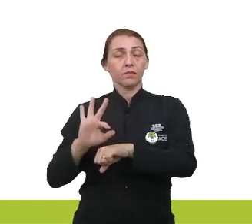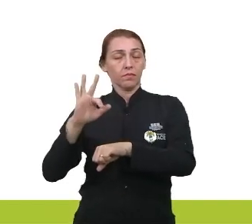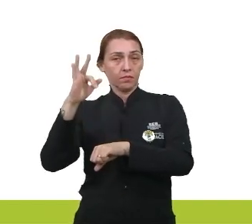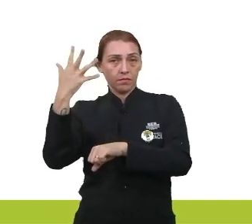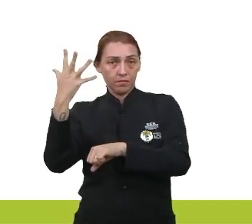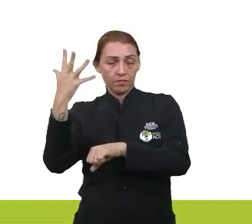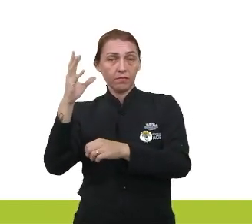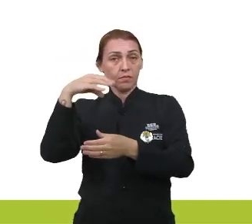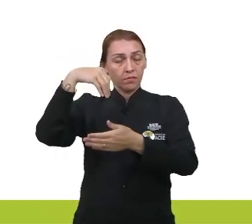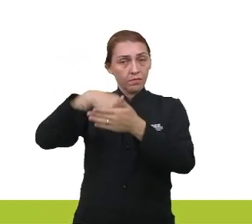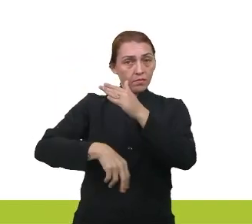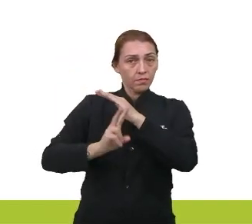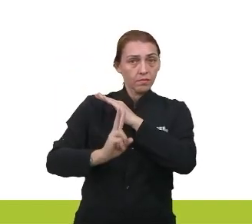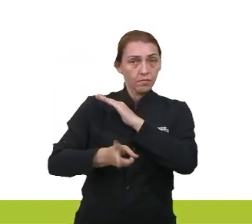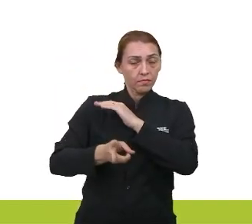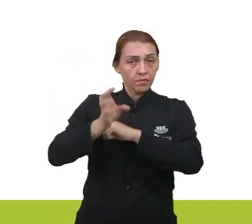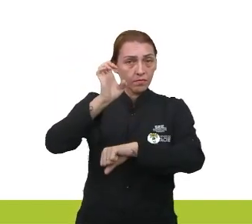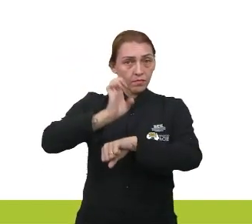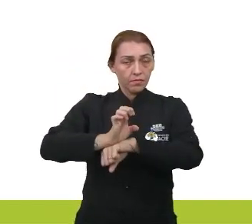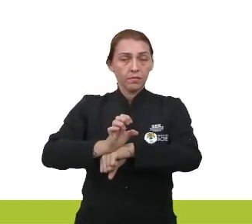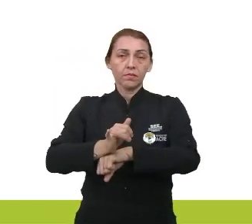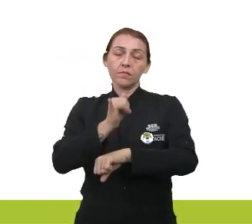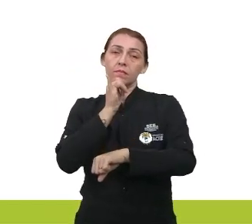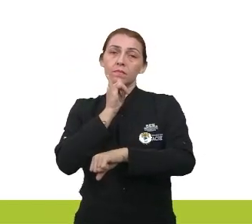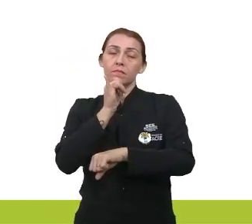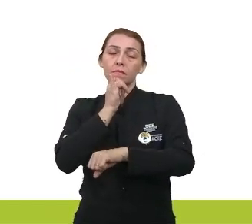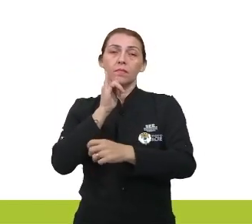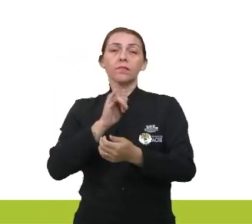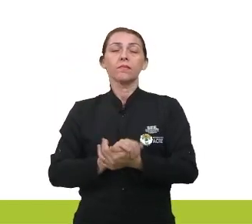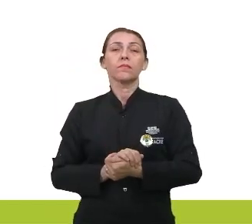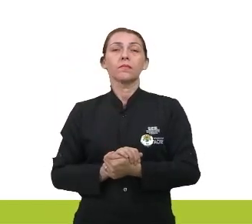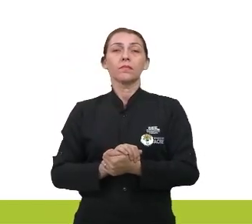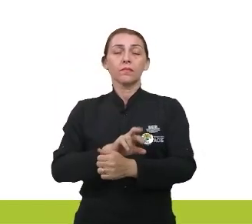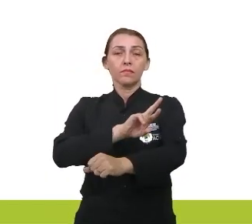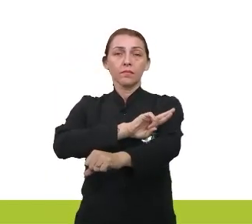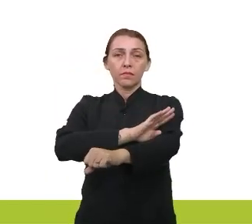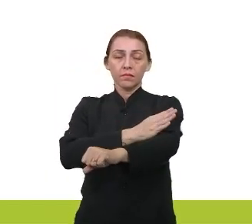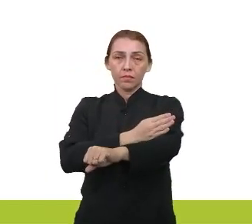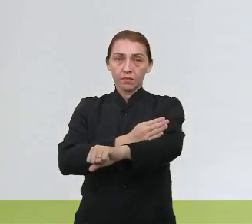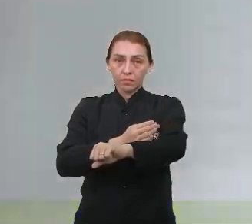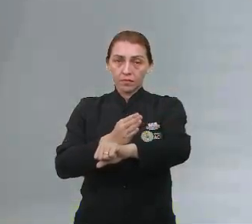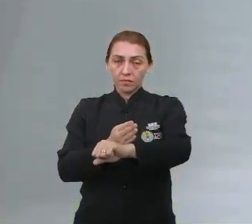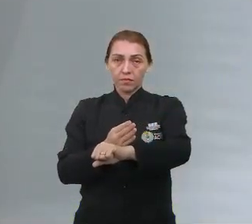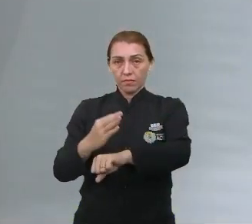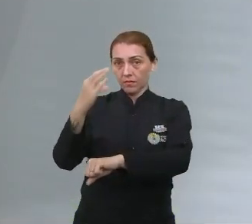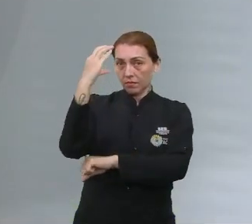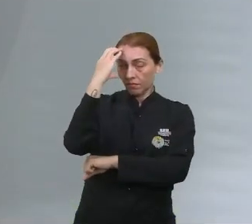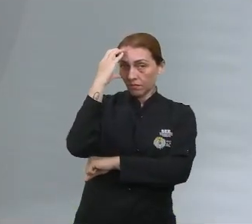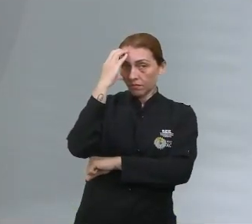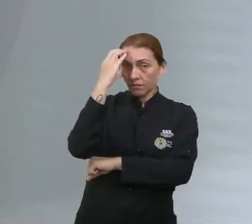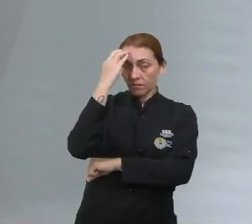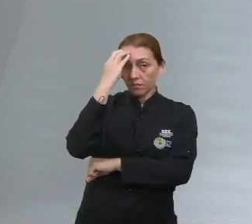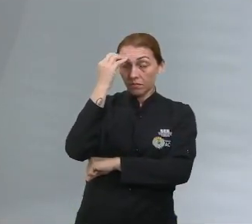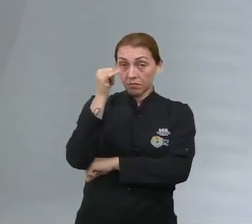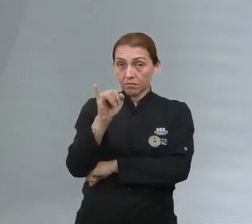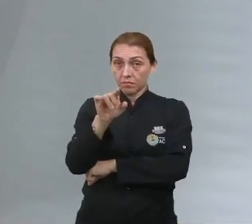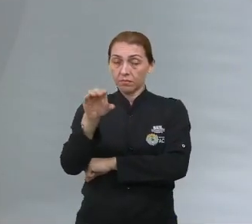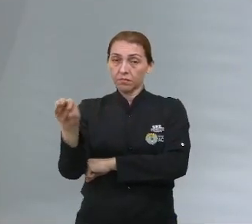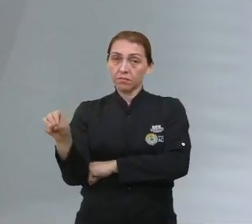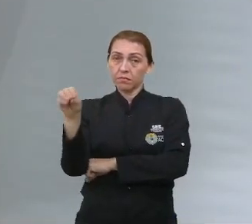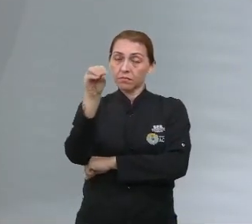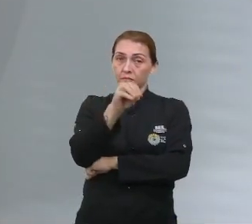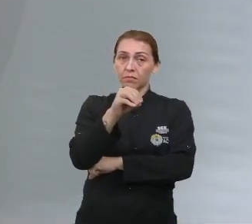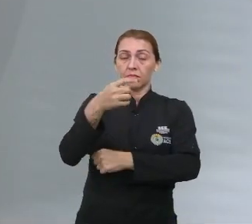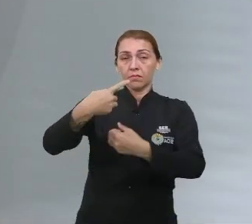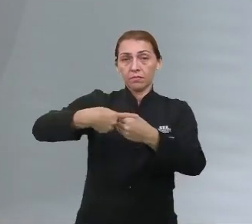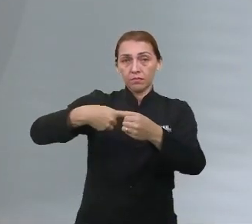ocorre dentro do mesmo estado. Vamos pegar um exemplo. Rio Branco, Cruzeiro do Sul. Se você migra de um